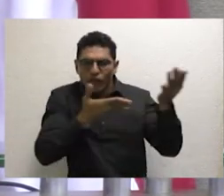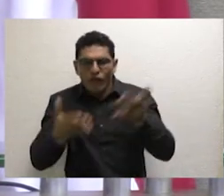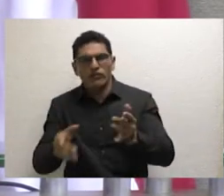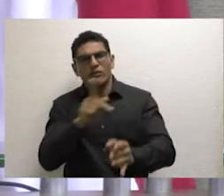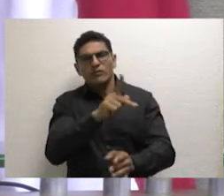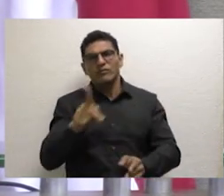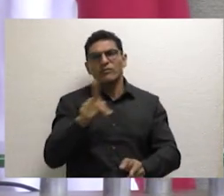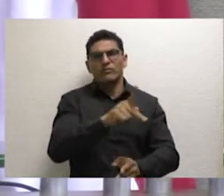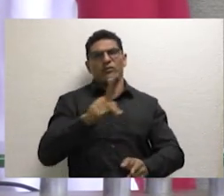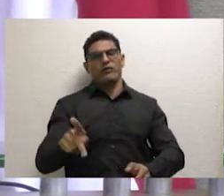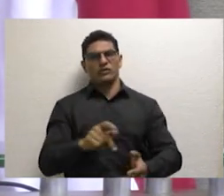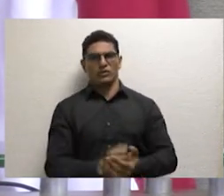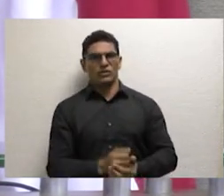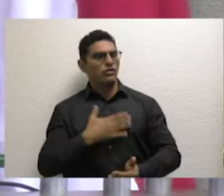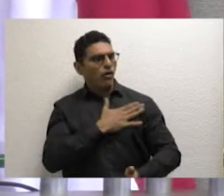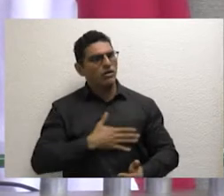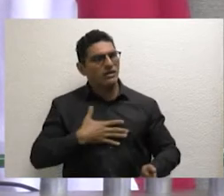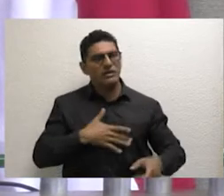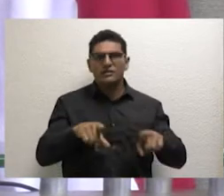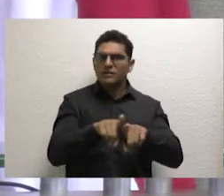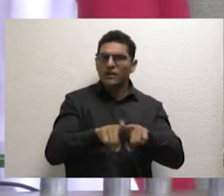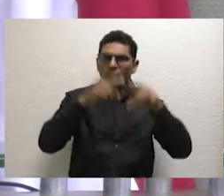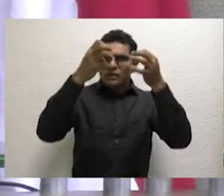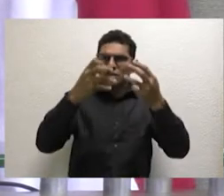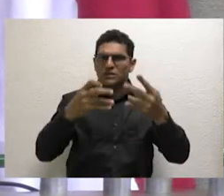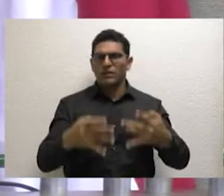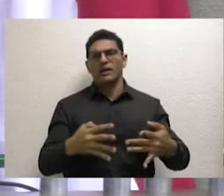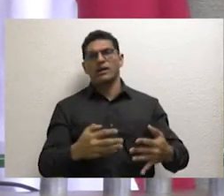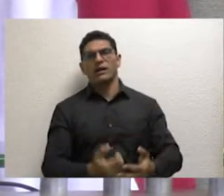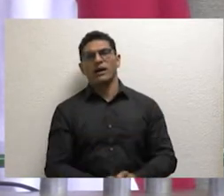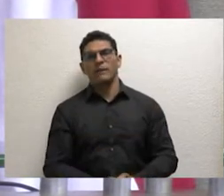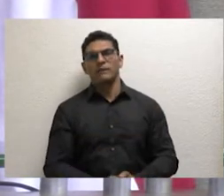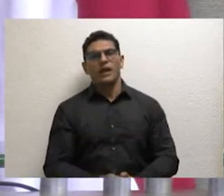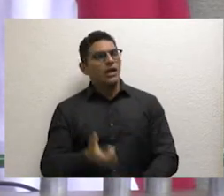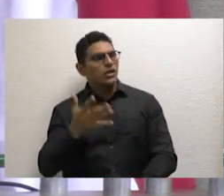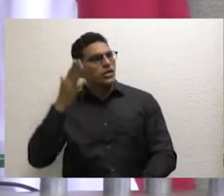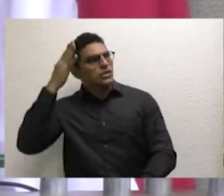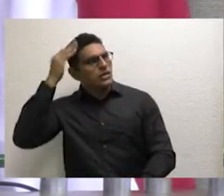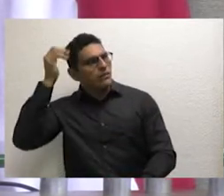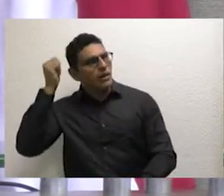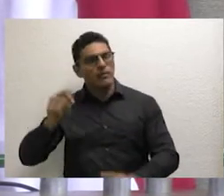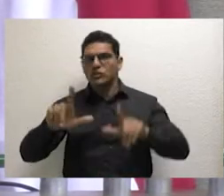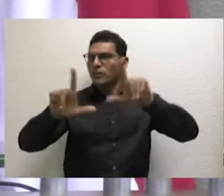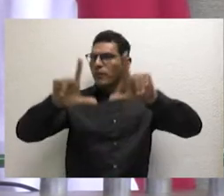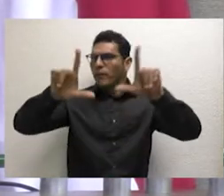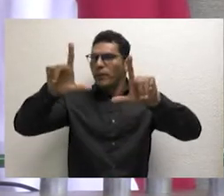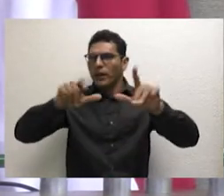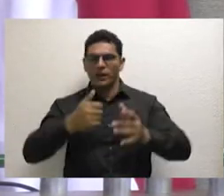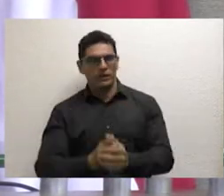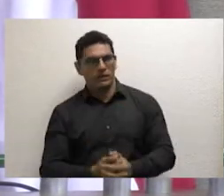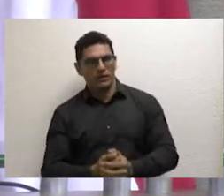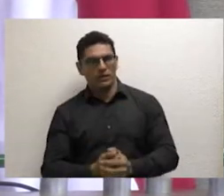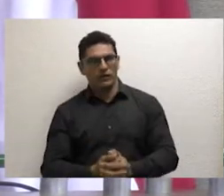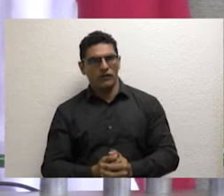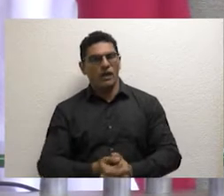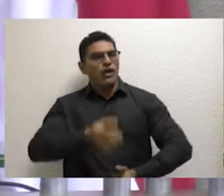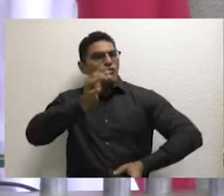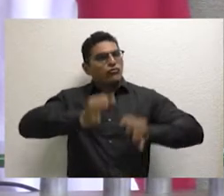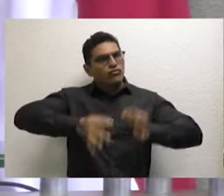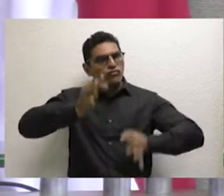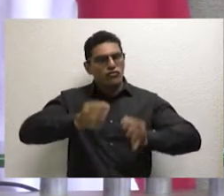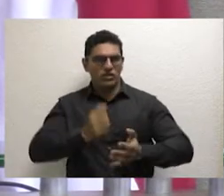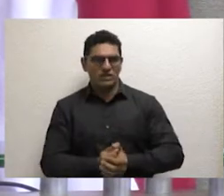Aspro Sindical eu gostaria de dizer que soubemos pela imprensa da decisão judicial que